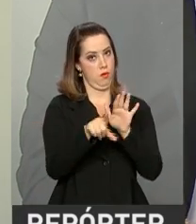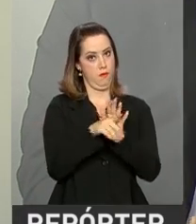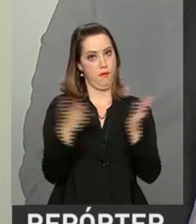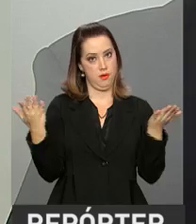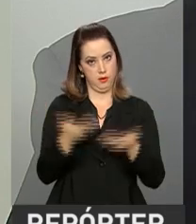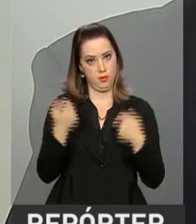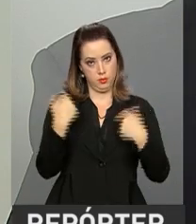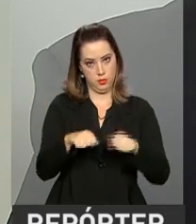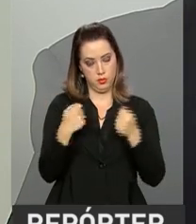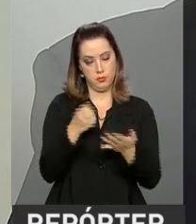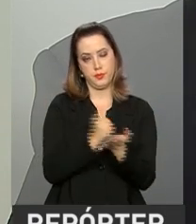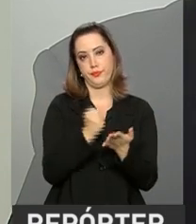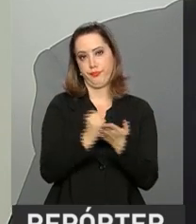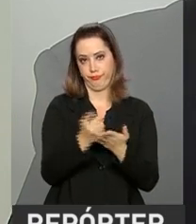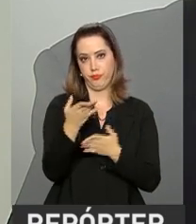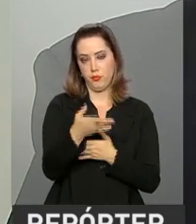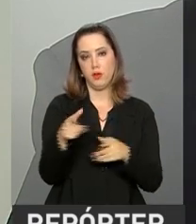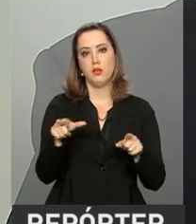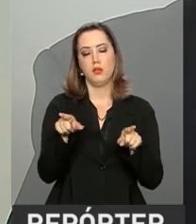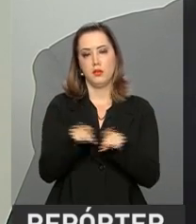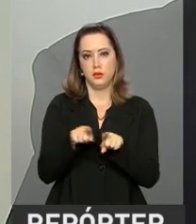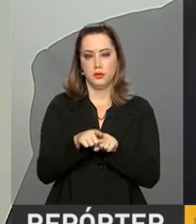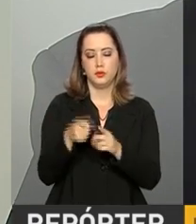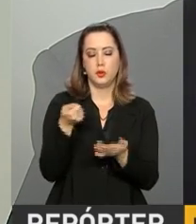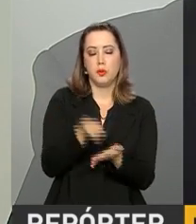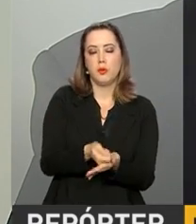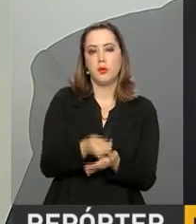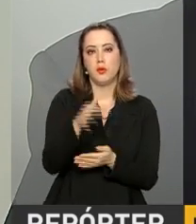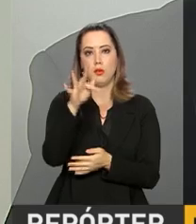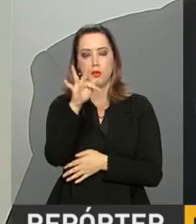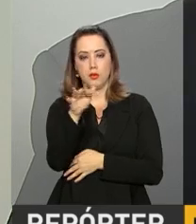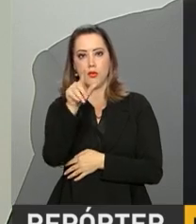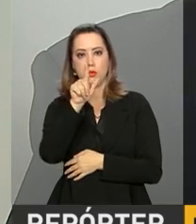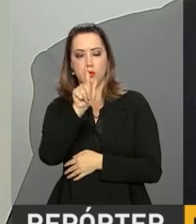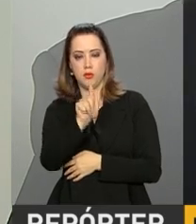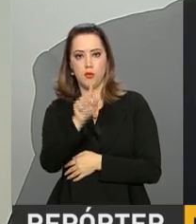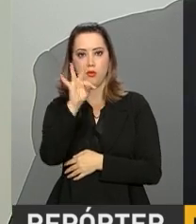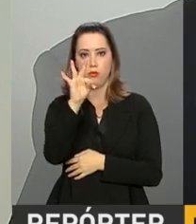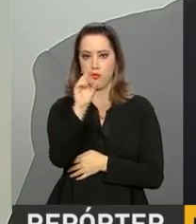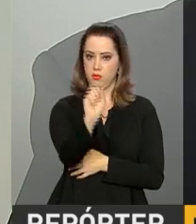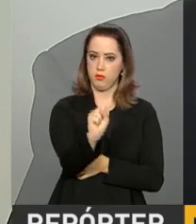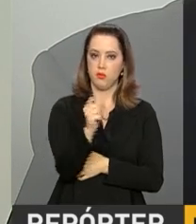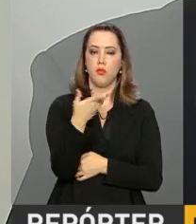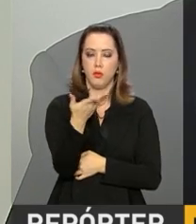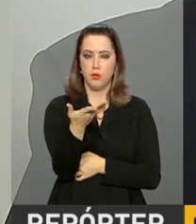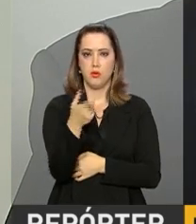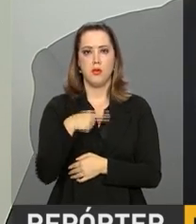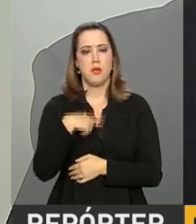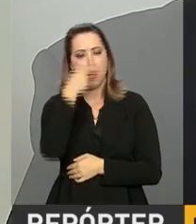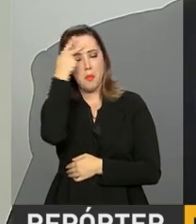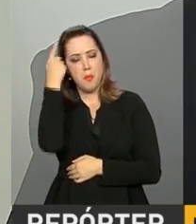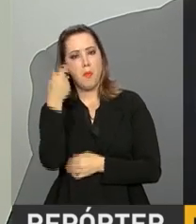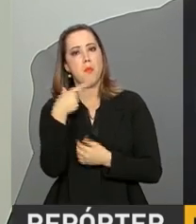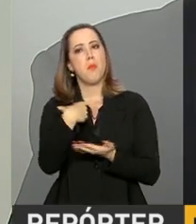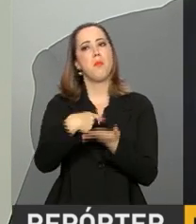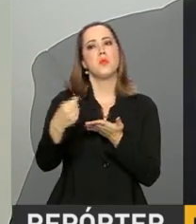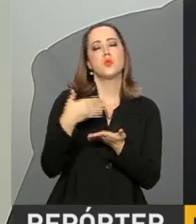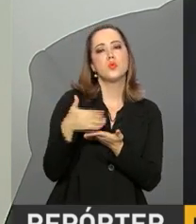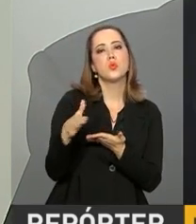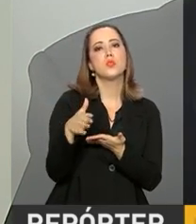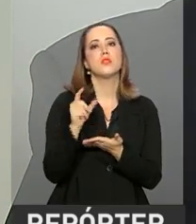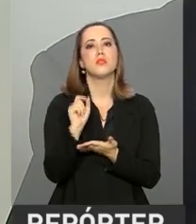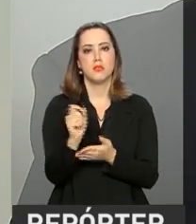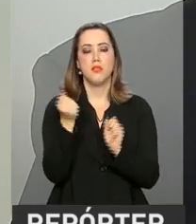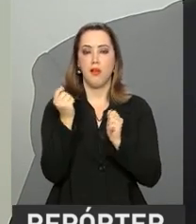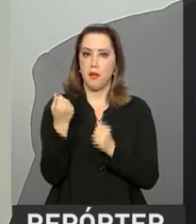contribuição FGTS ele permite que o empregado se for demitido sem justa causa ele possa eh ter um recurso